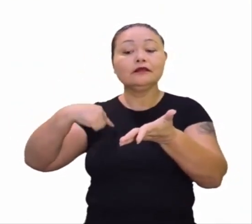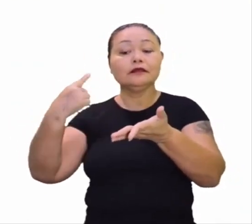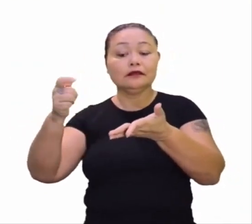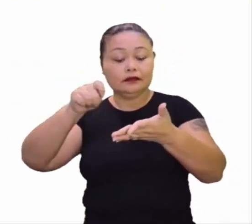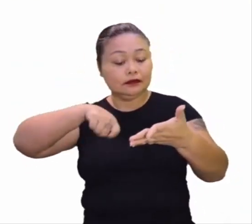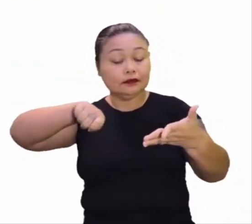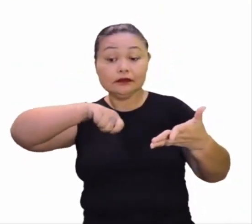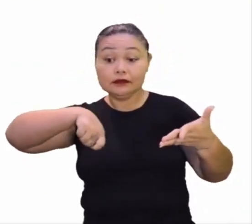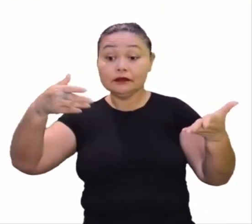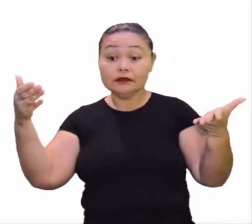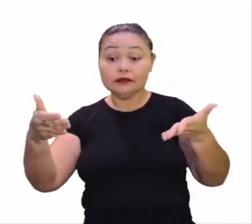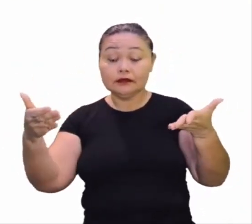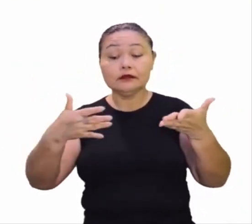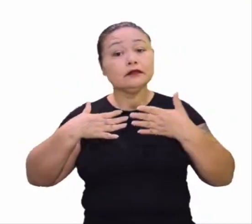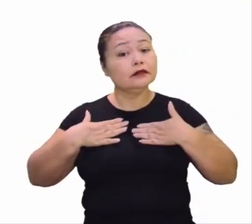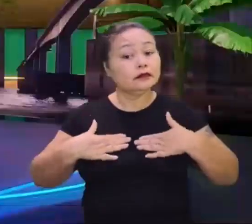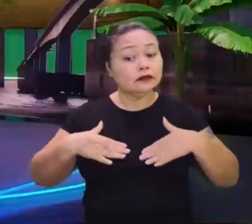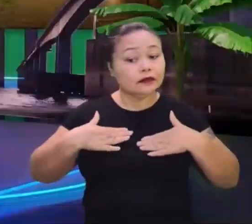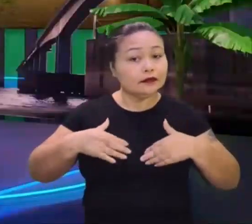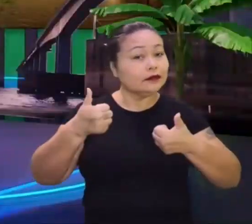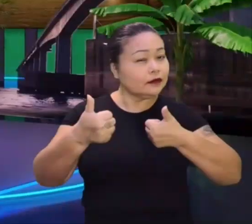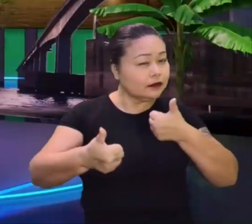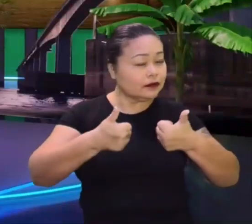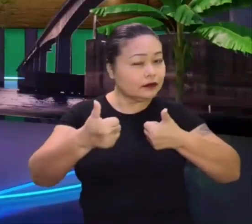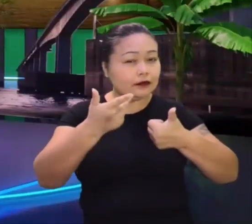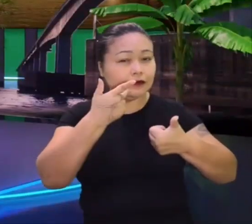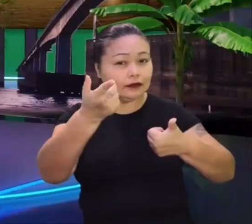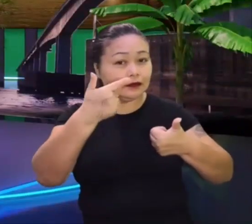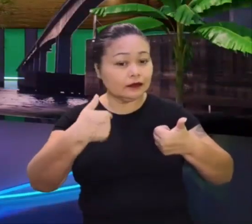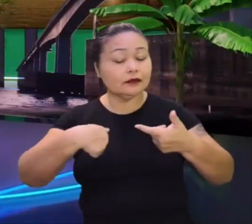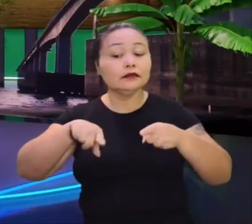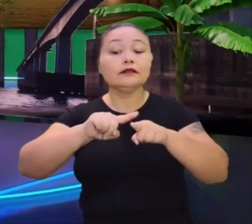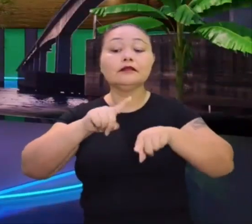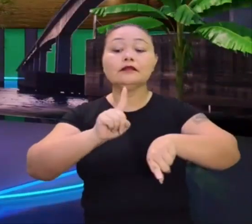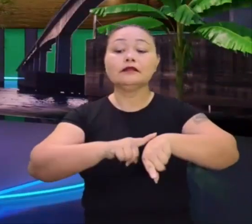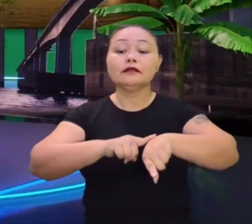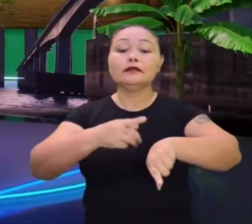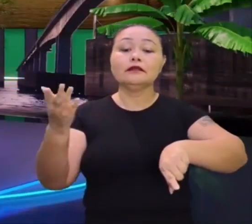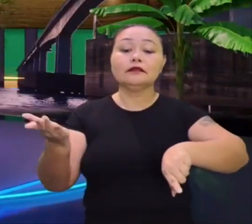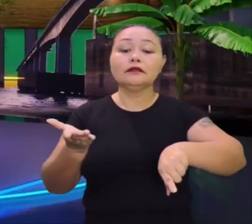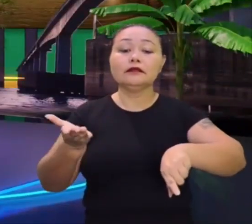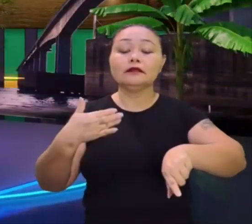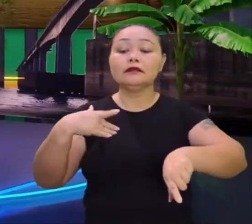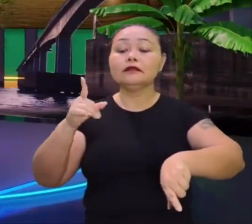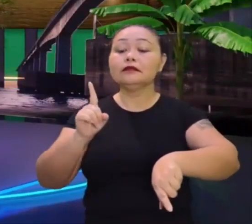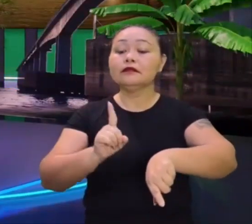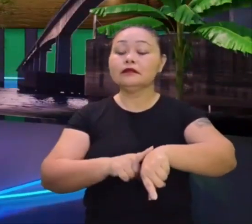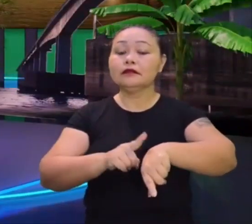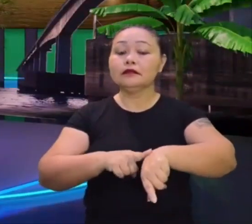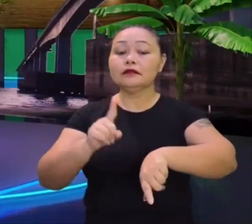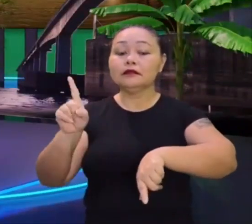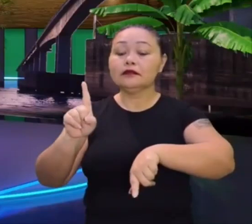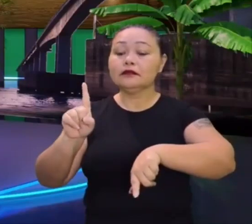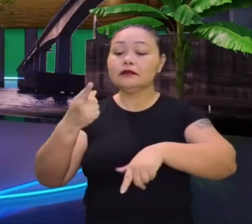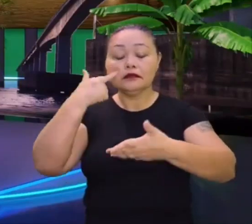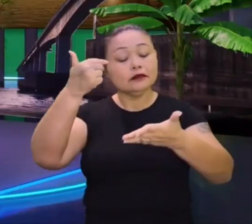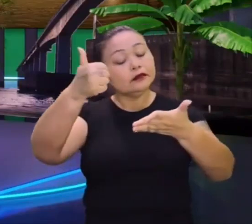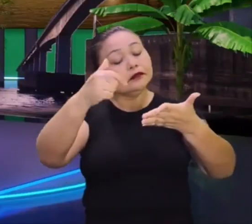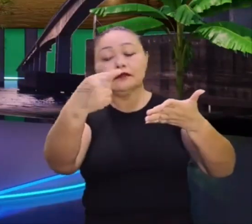a correção agora. Foi tranquilo? Foi favorável? Fala aí para nós, porque agora chegou a hora de